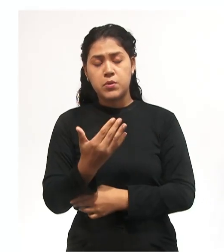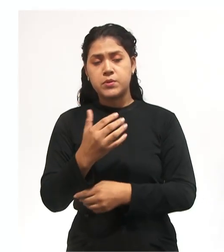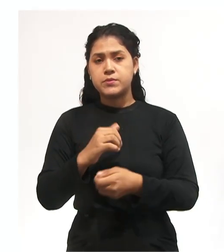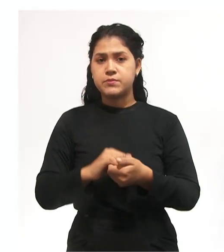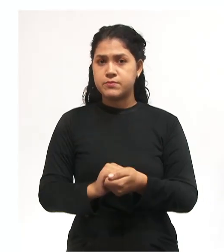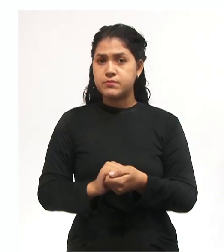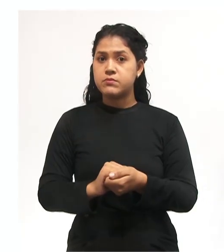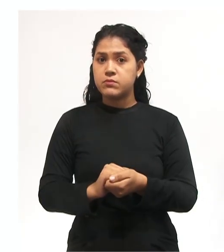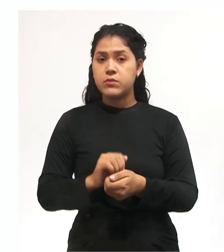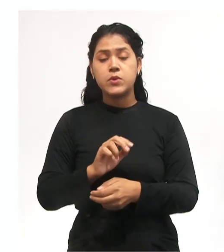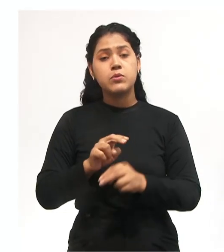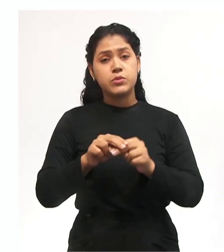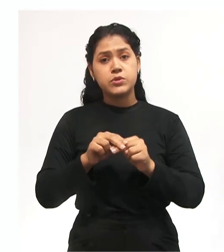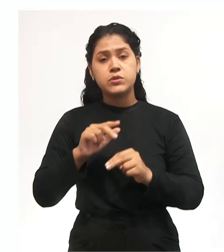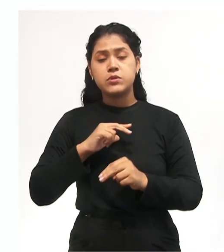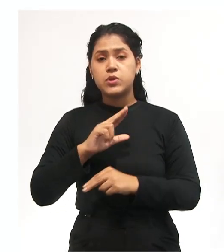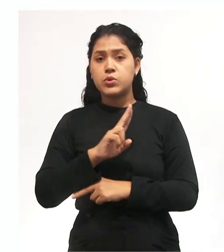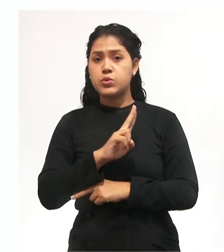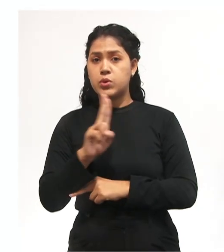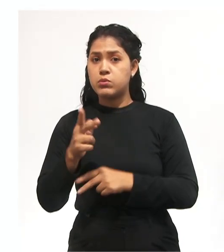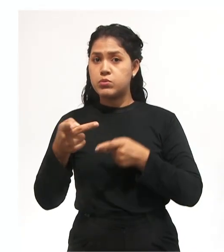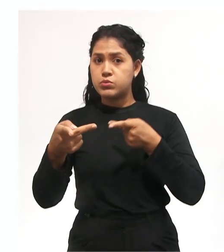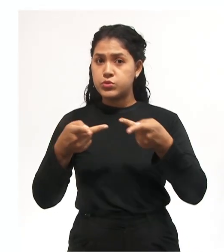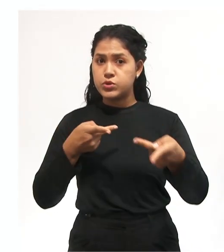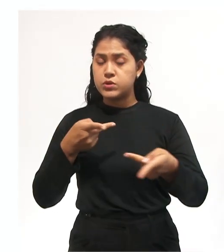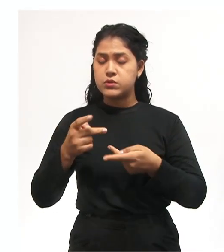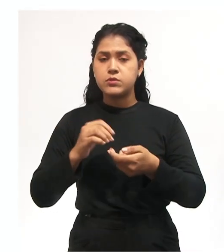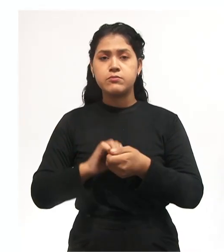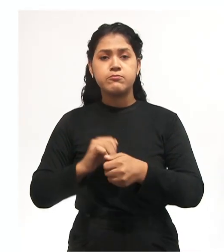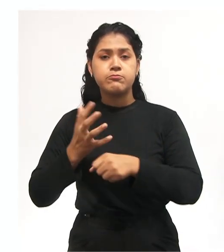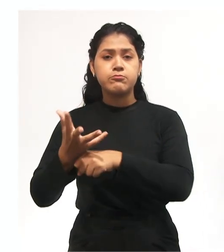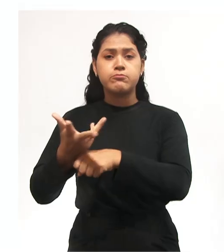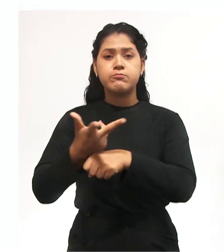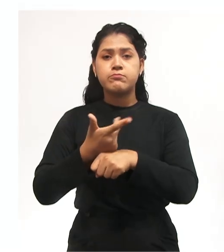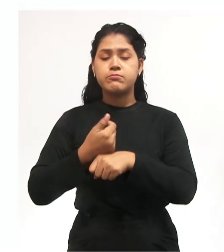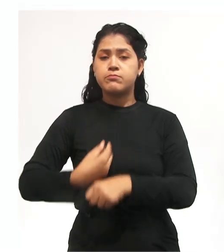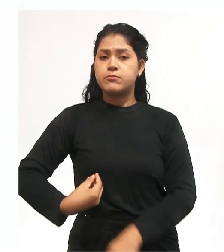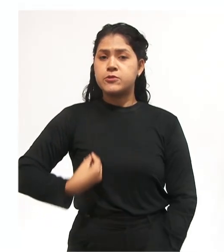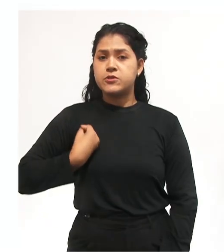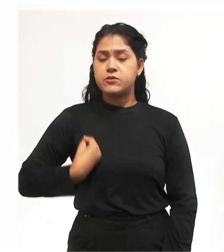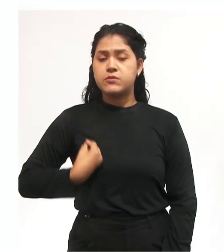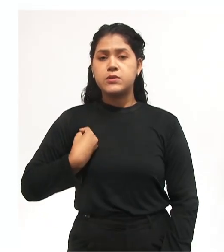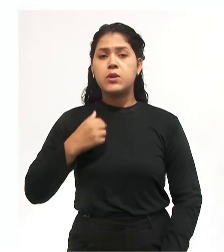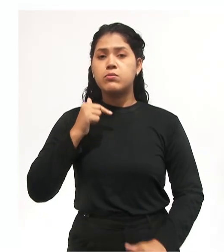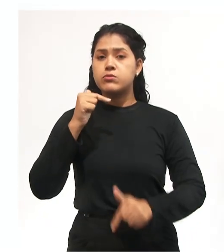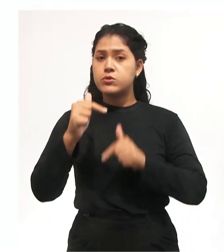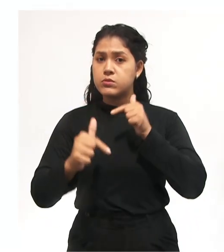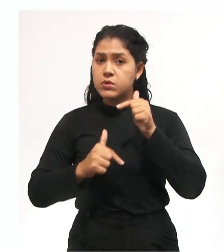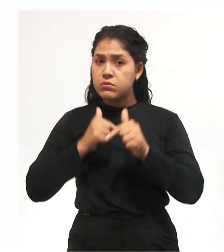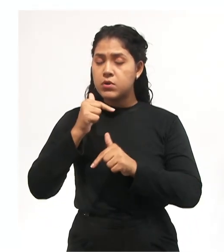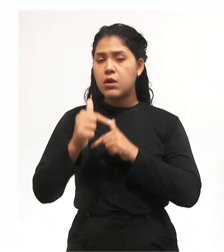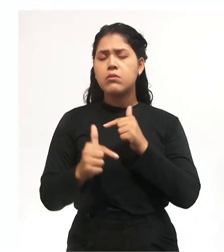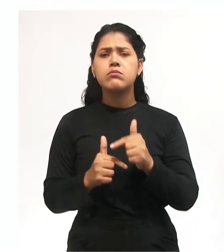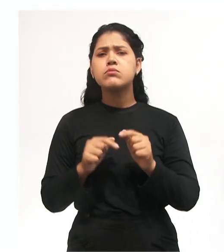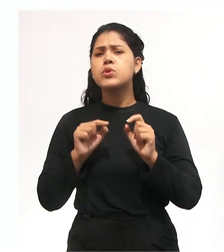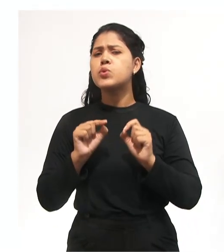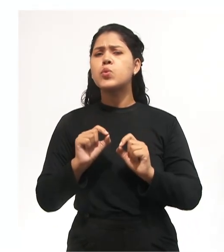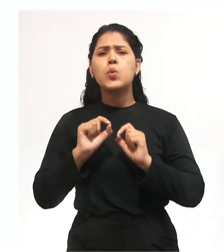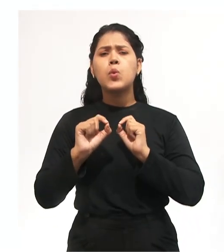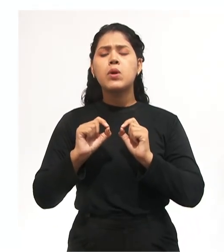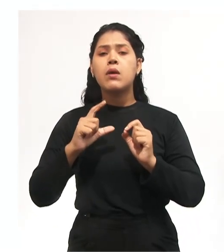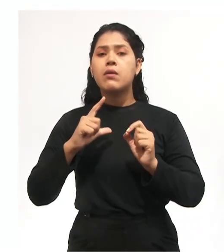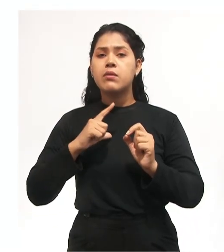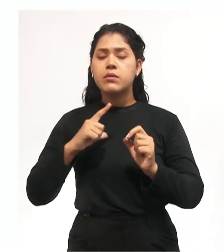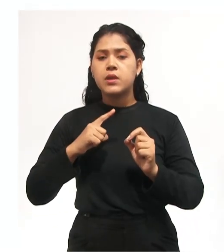como qualidade de vida no trabalho, eles estão ligados ao reconhecimento, à satisfação e